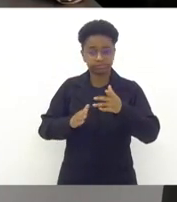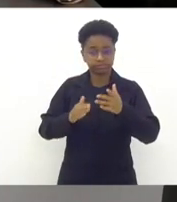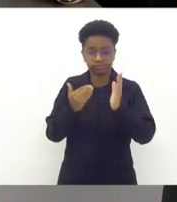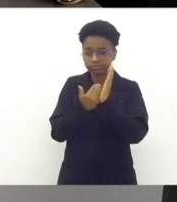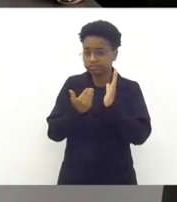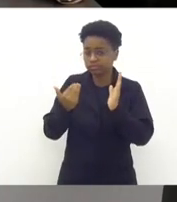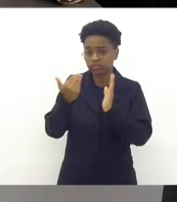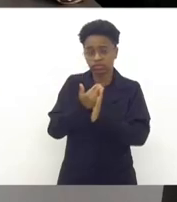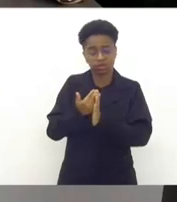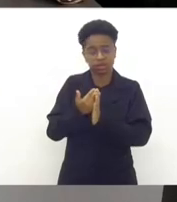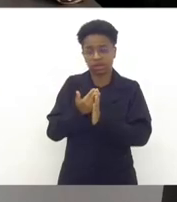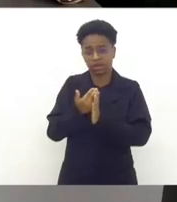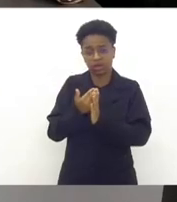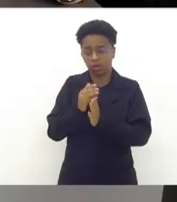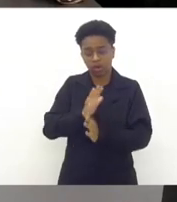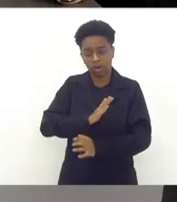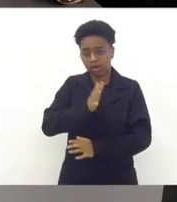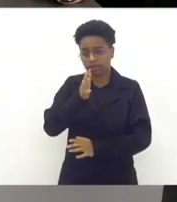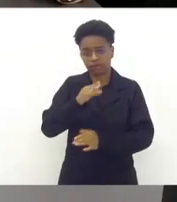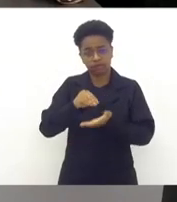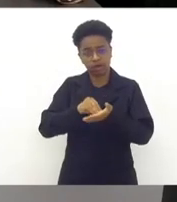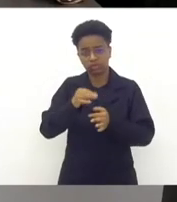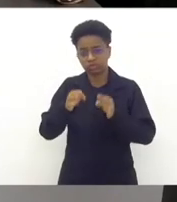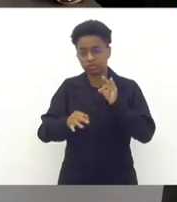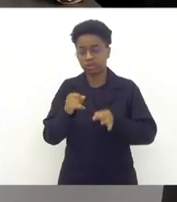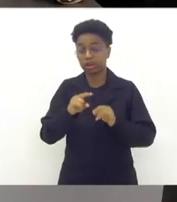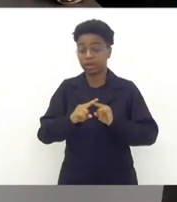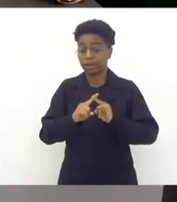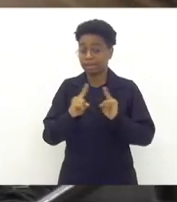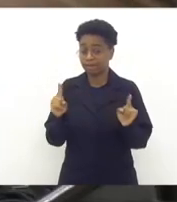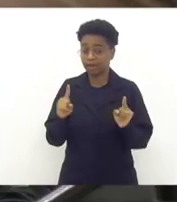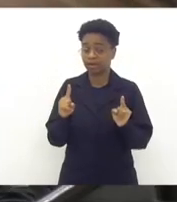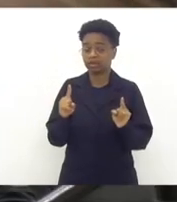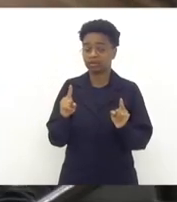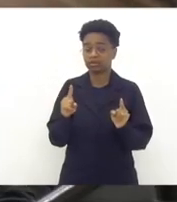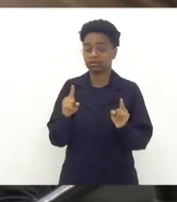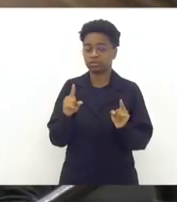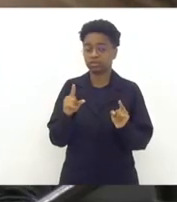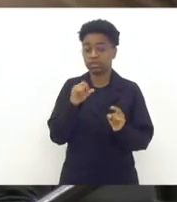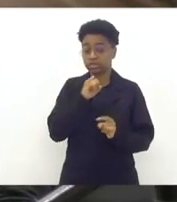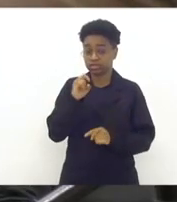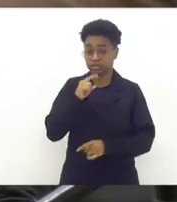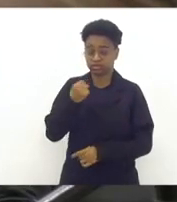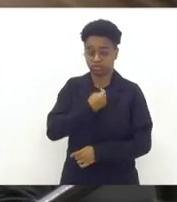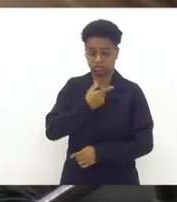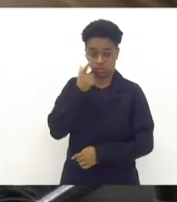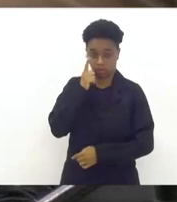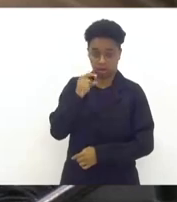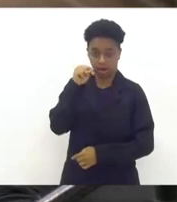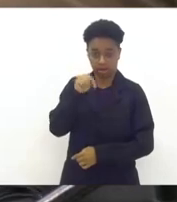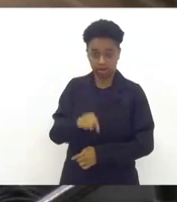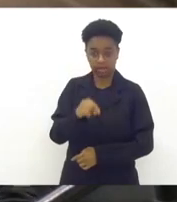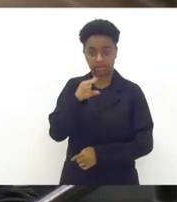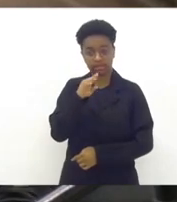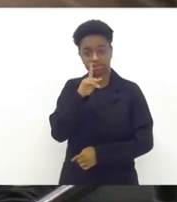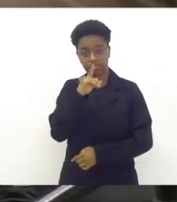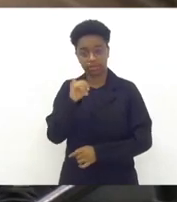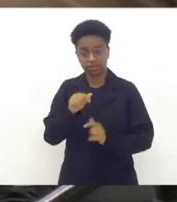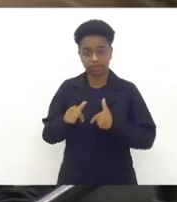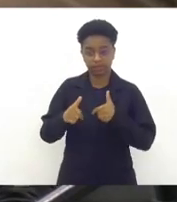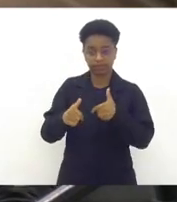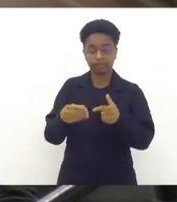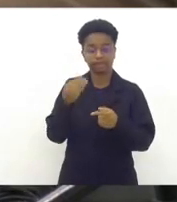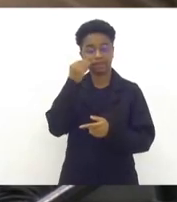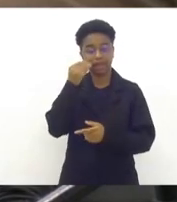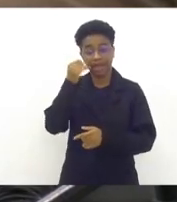absolutamente injusto, né? Mas a possibilidade da gente utilizar a CPI para não deixar que esse tipo de